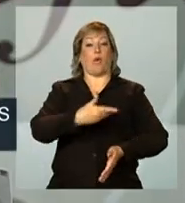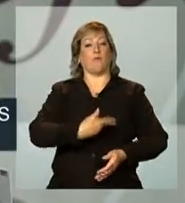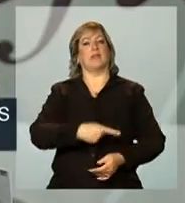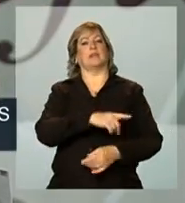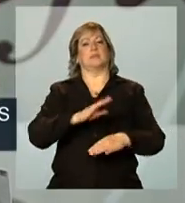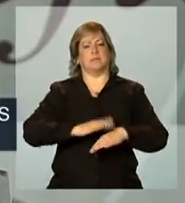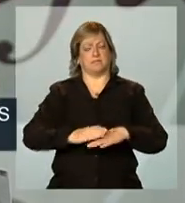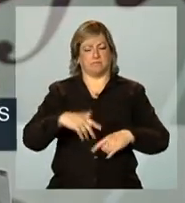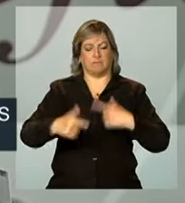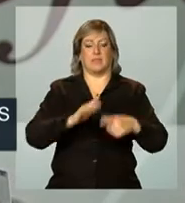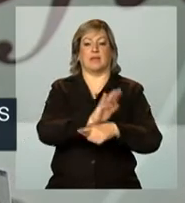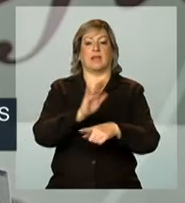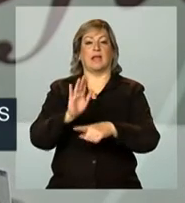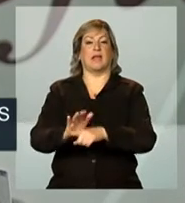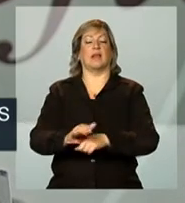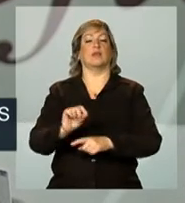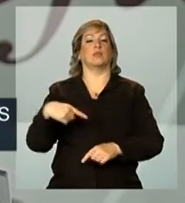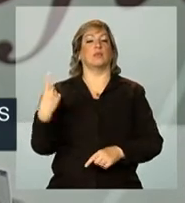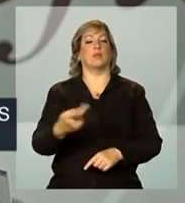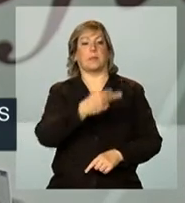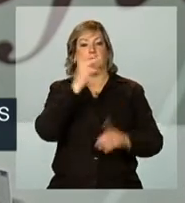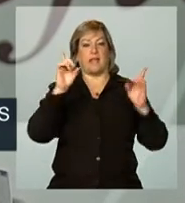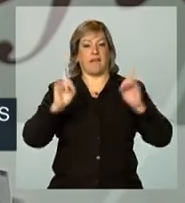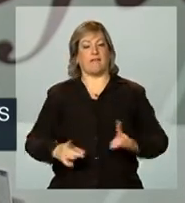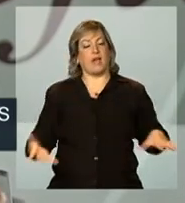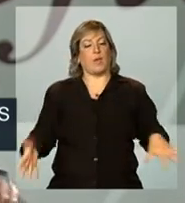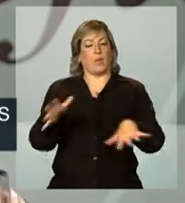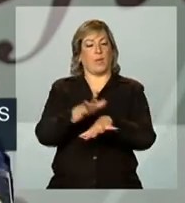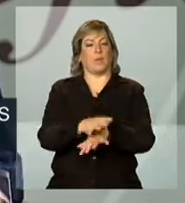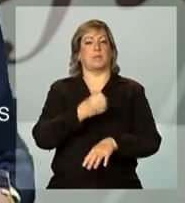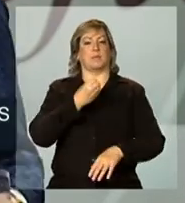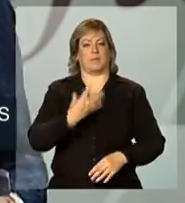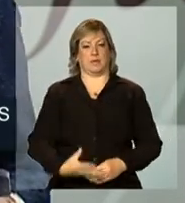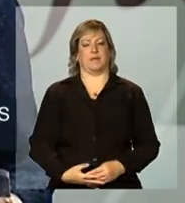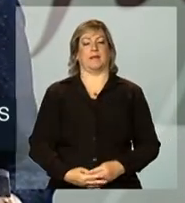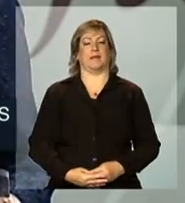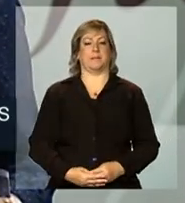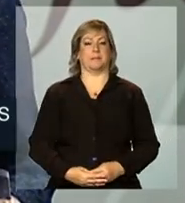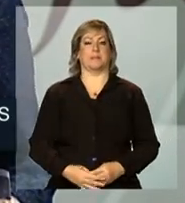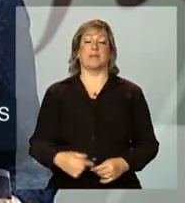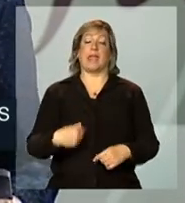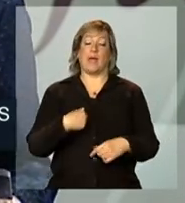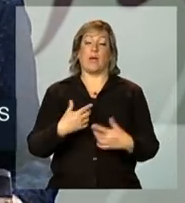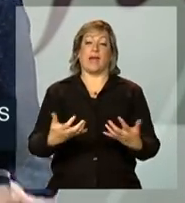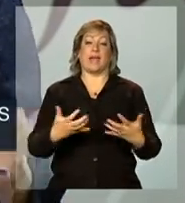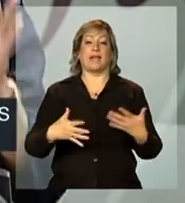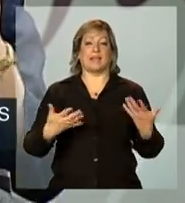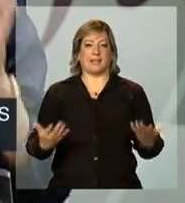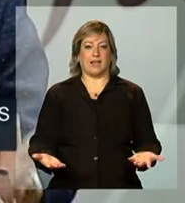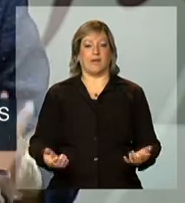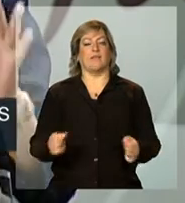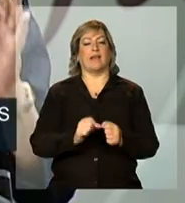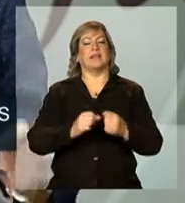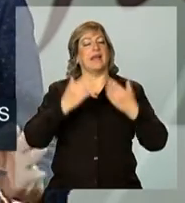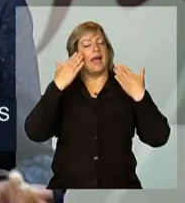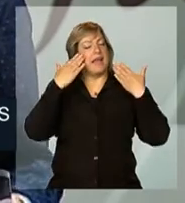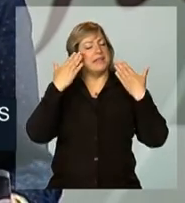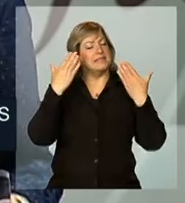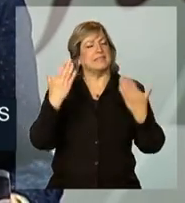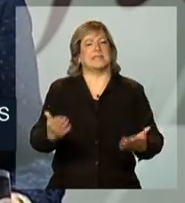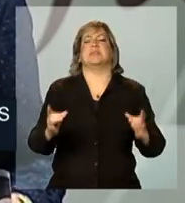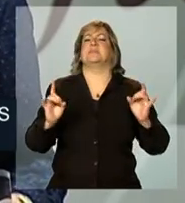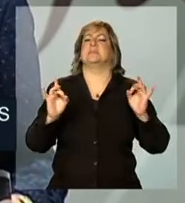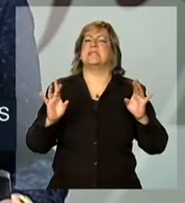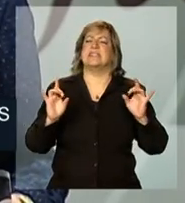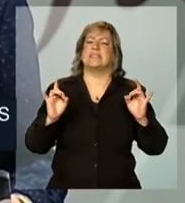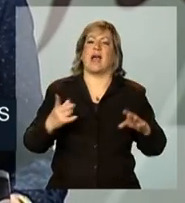visibilidade das pessoas com deficiência. Por isso, eu queria fazer um agradecimento